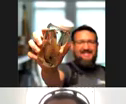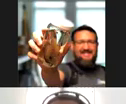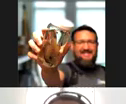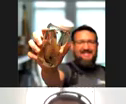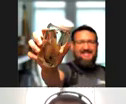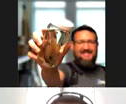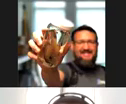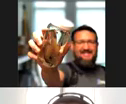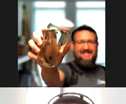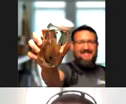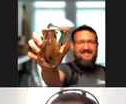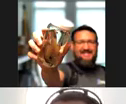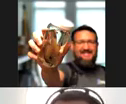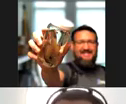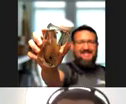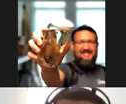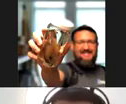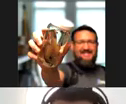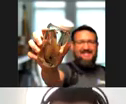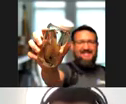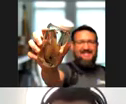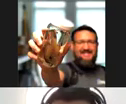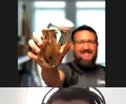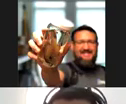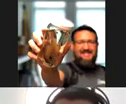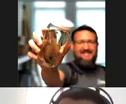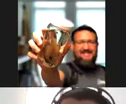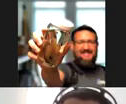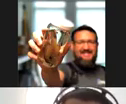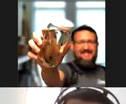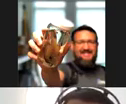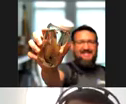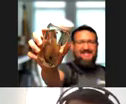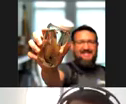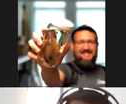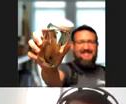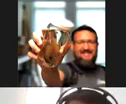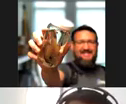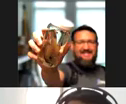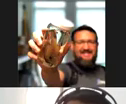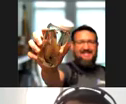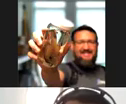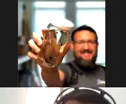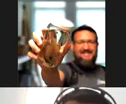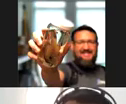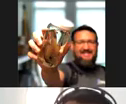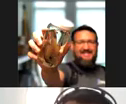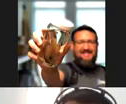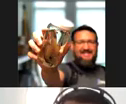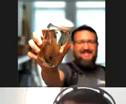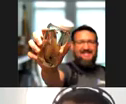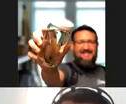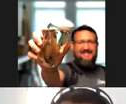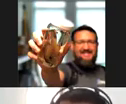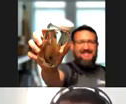muito boa. Então, ao invés de entender como que a variável x afeta a variável y, o meu objetivo é predizer o novo valor de y, o